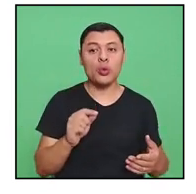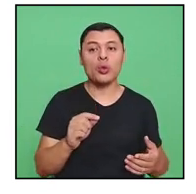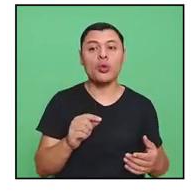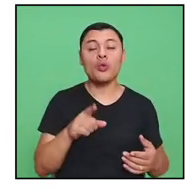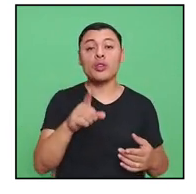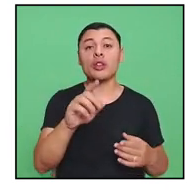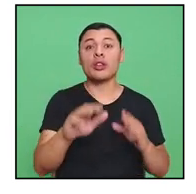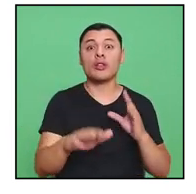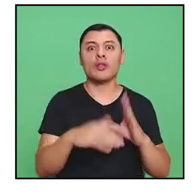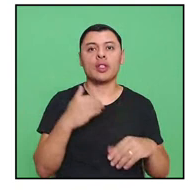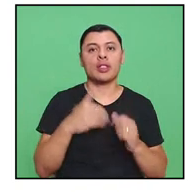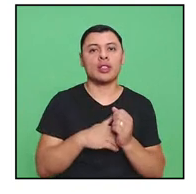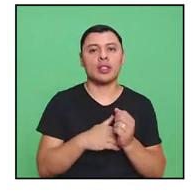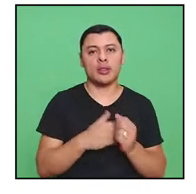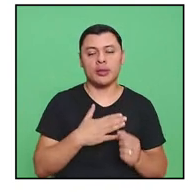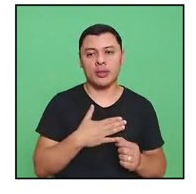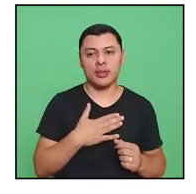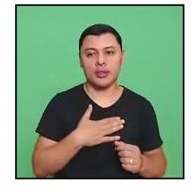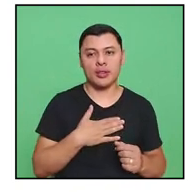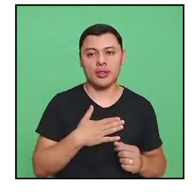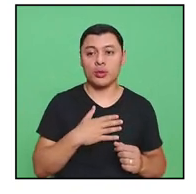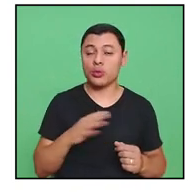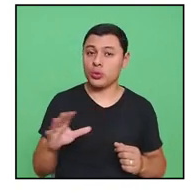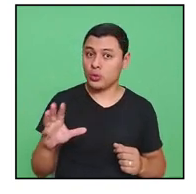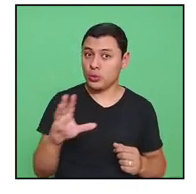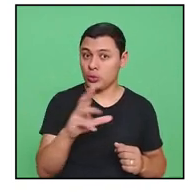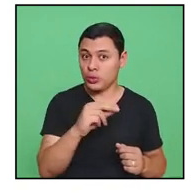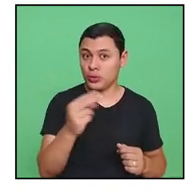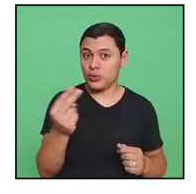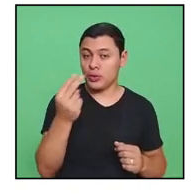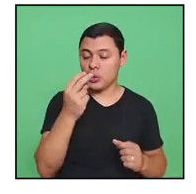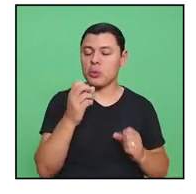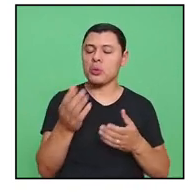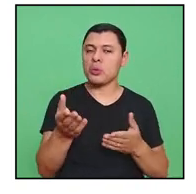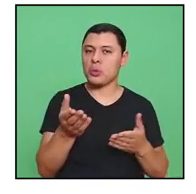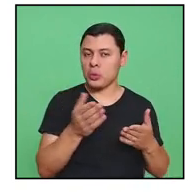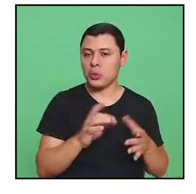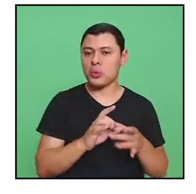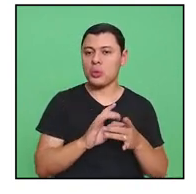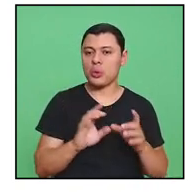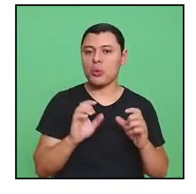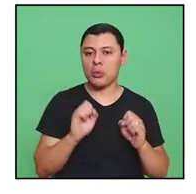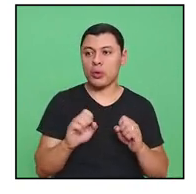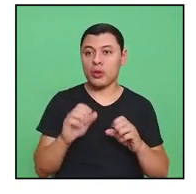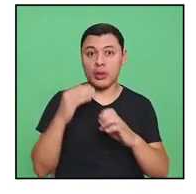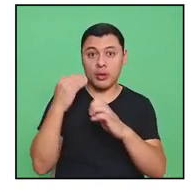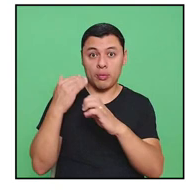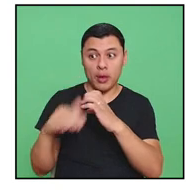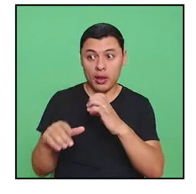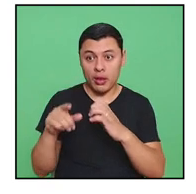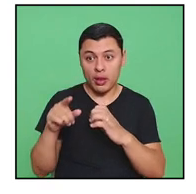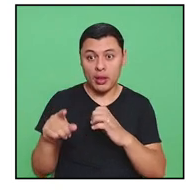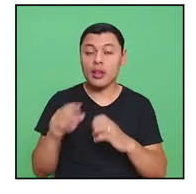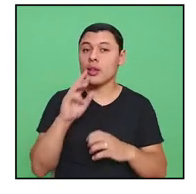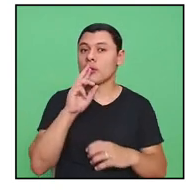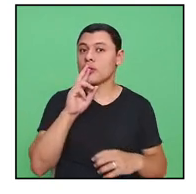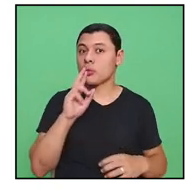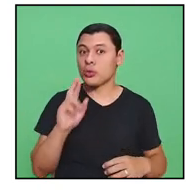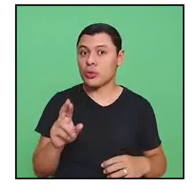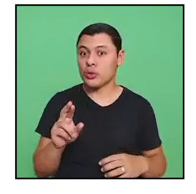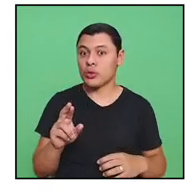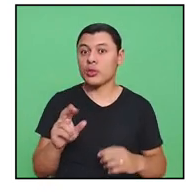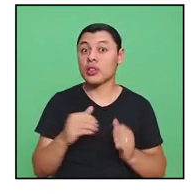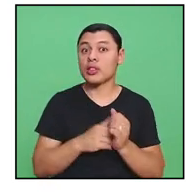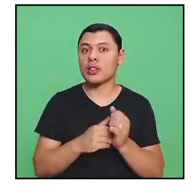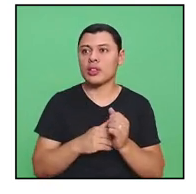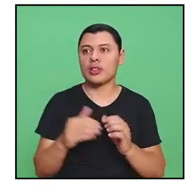para ela. Então, todos vocês estão aí vendo, vocês estão convidados a pegar lá o e-mail dela e responder, enviar um segredo para